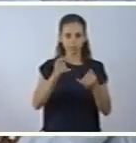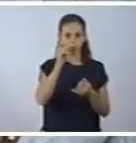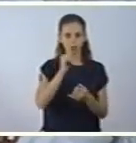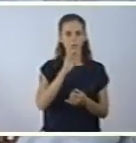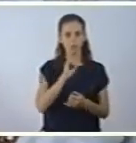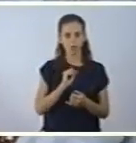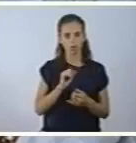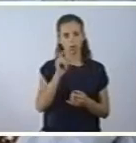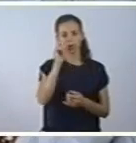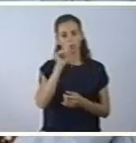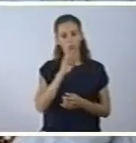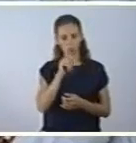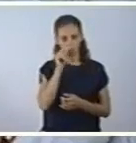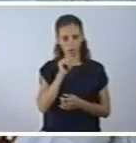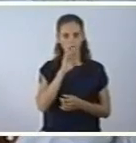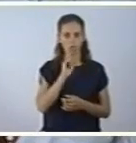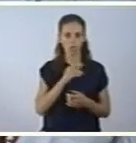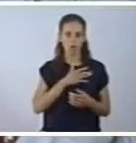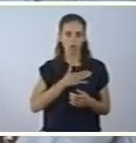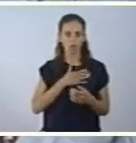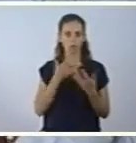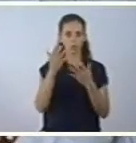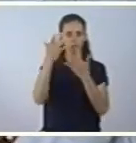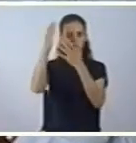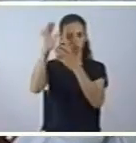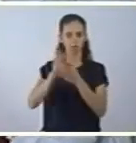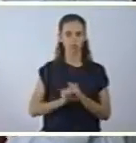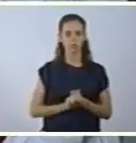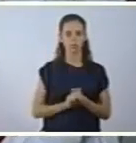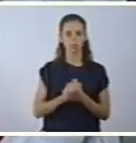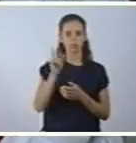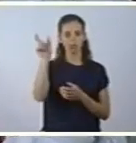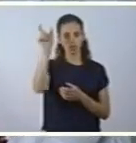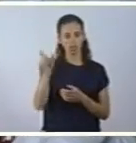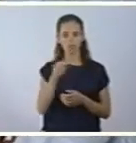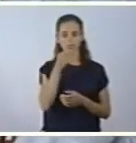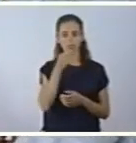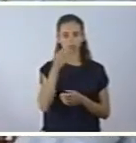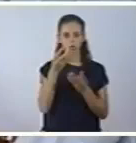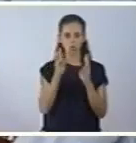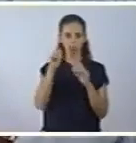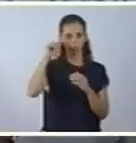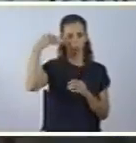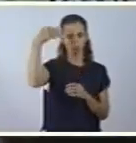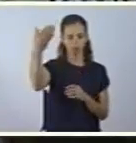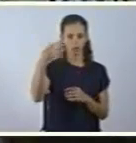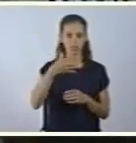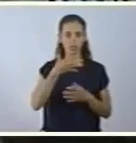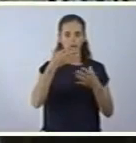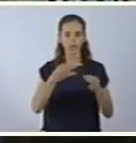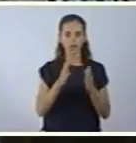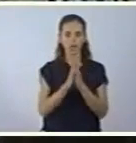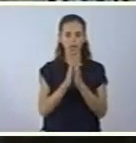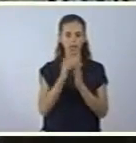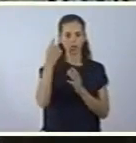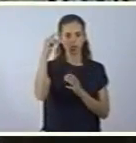do Pai e do Filho, e com o Pai e o Filho é adorado e glorificado. Ele que falou pelos profetas. Creio